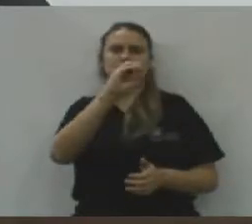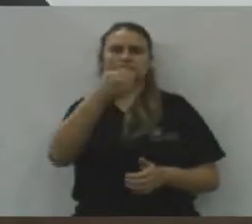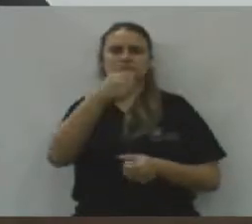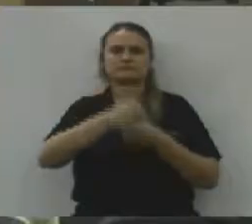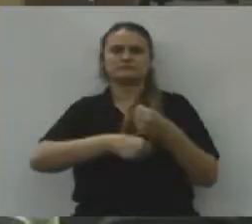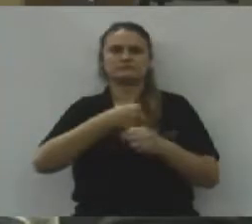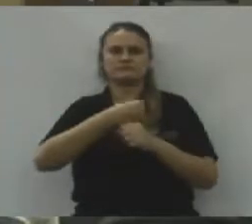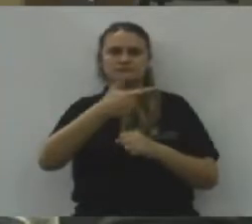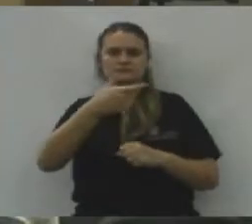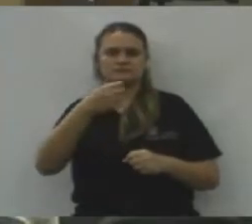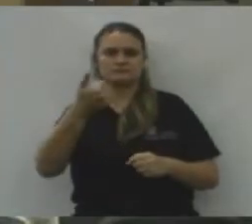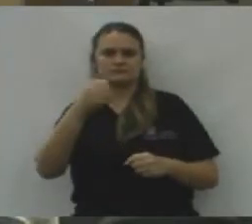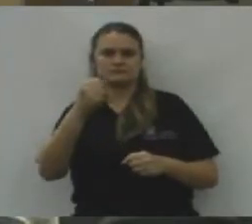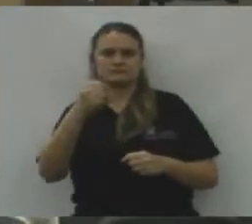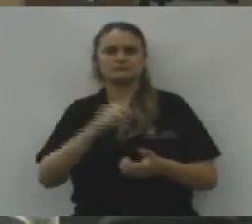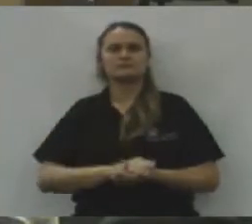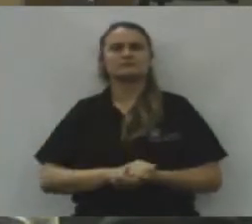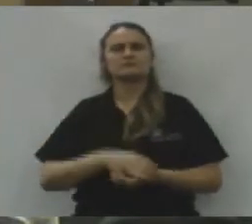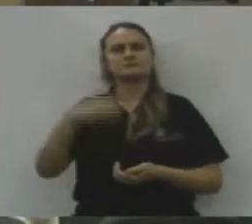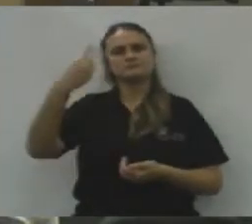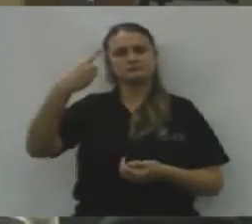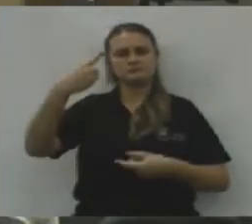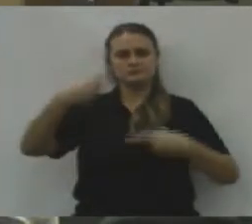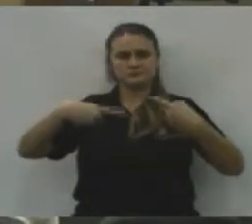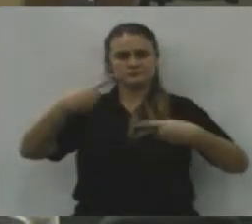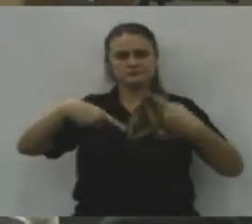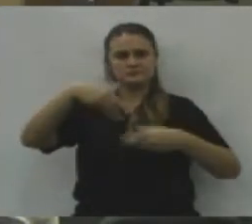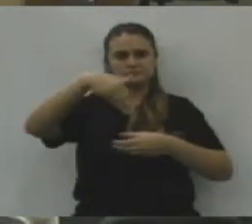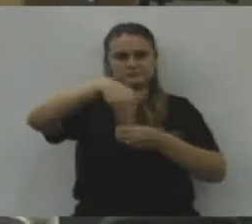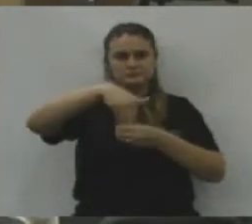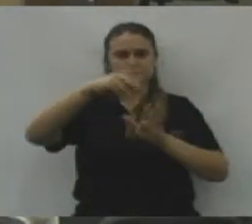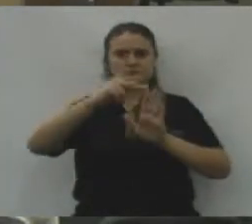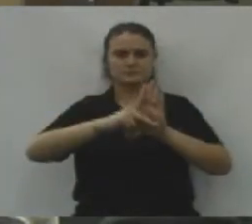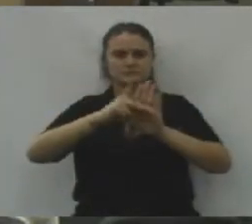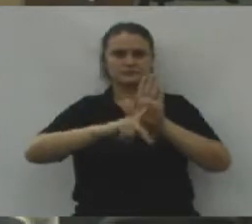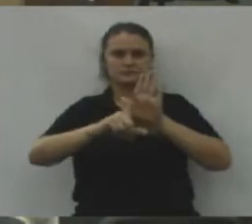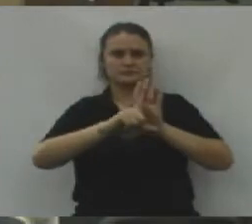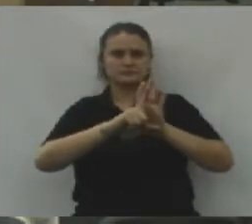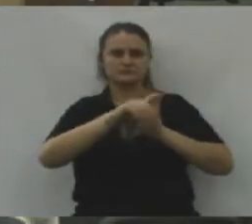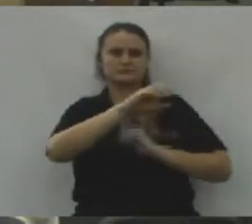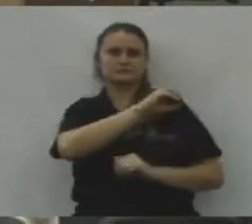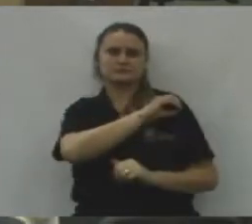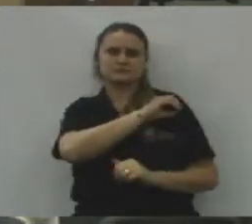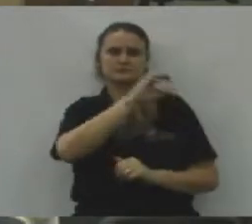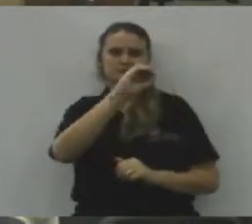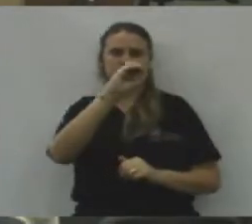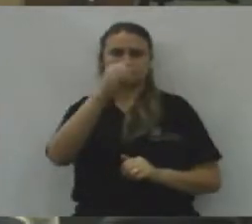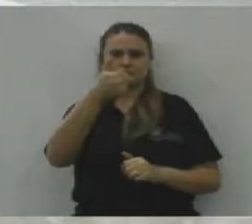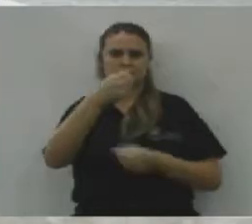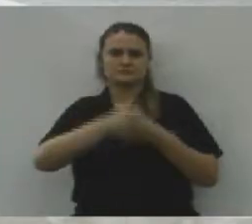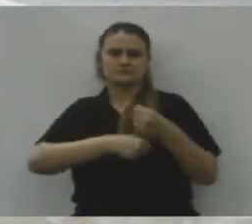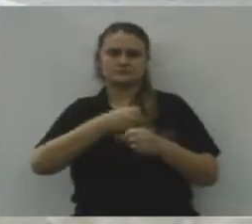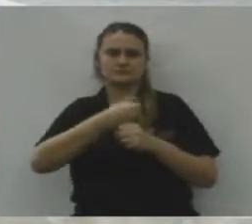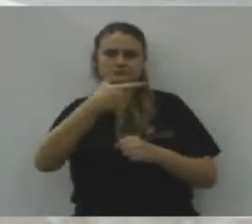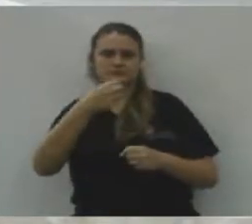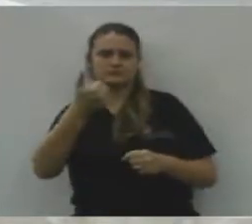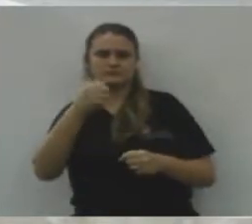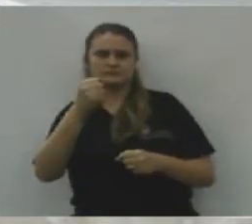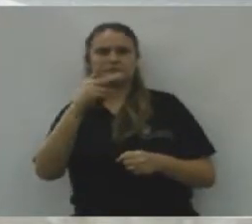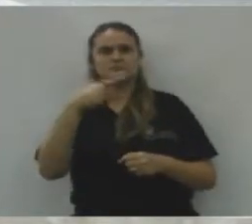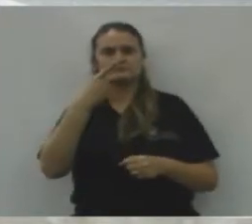1/2018. Em primeira discussão e votação do projeto de lei ordinária de número 1/2018, dispõe